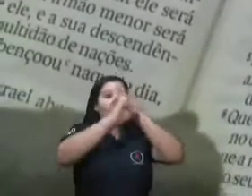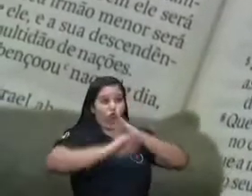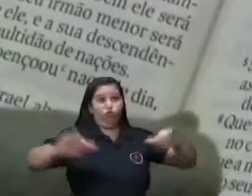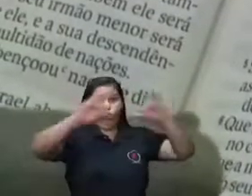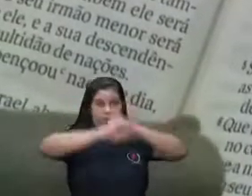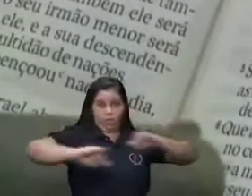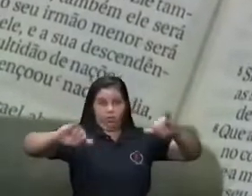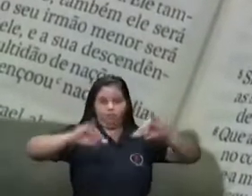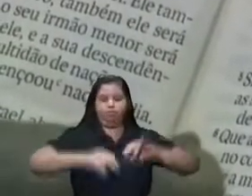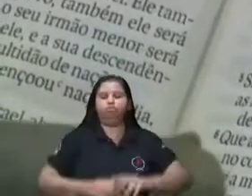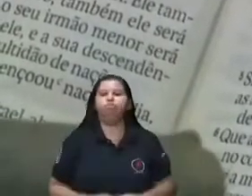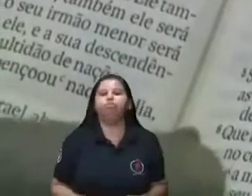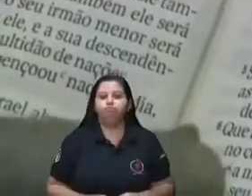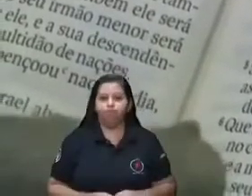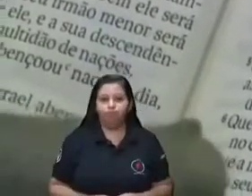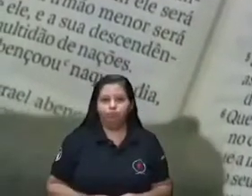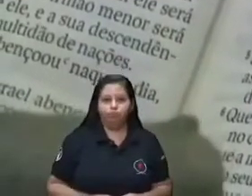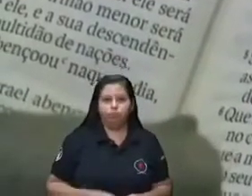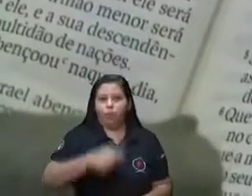ajuntem-se,